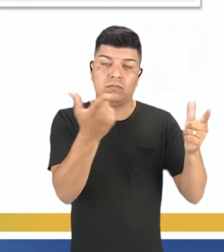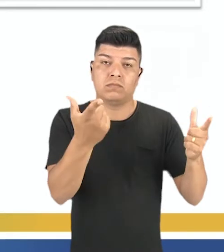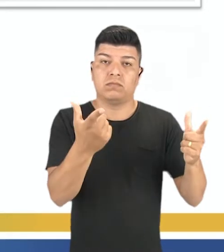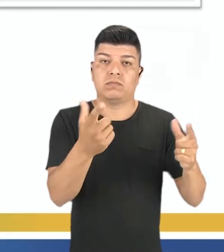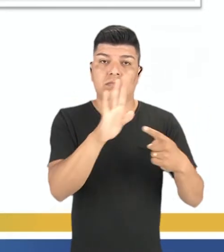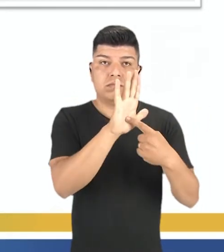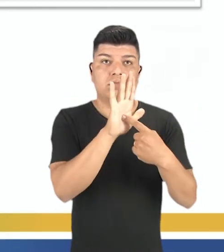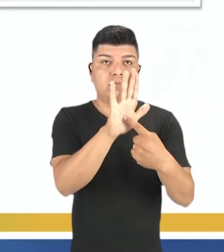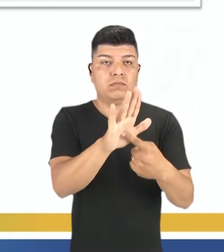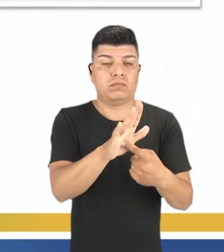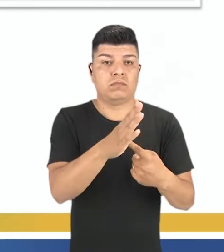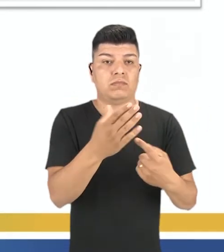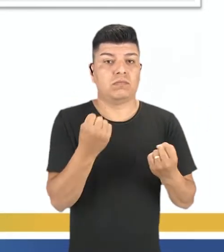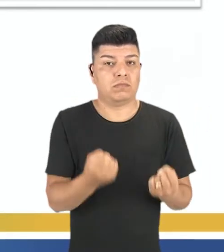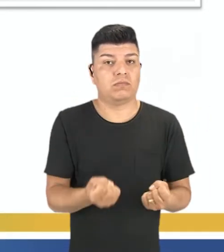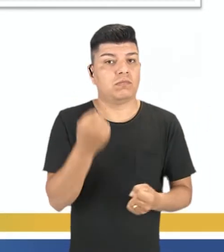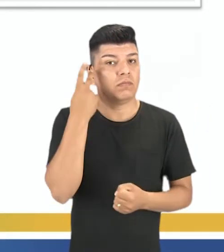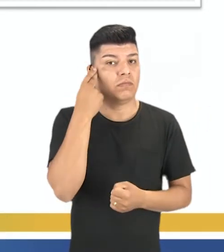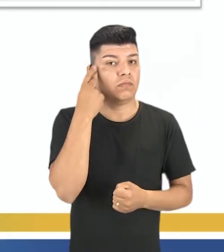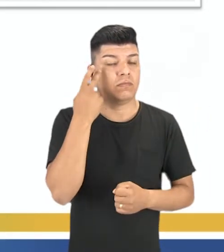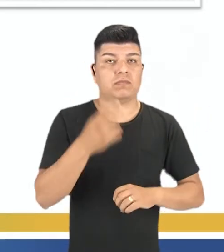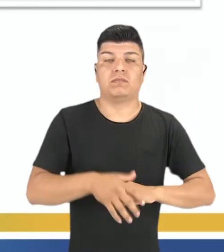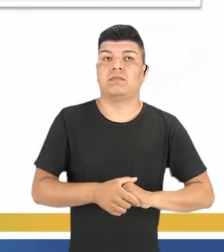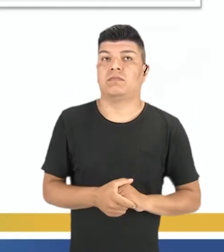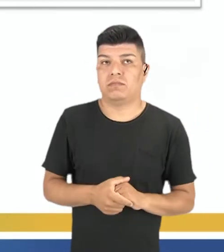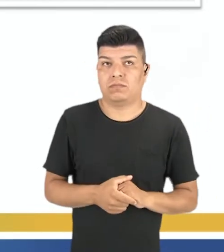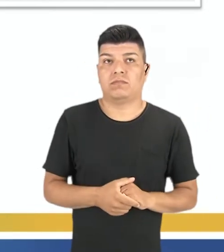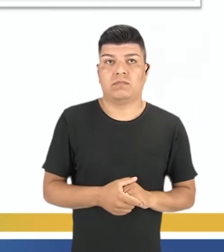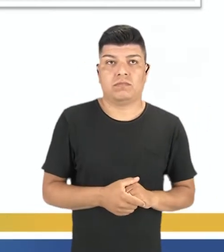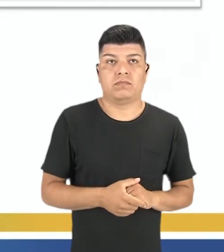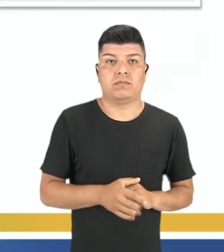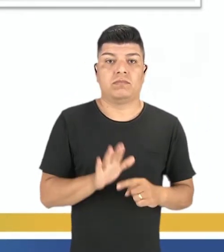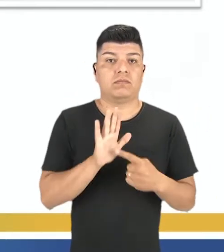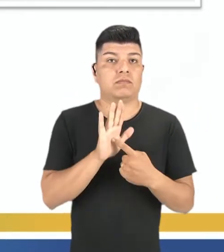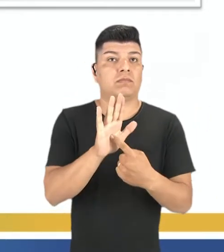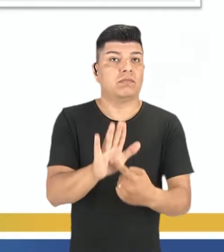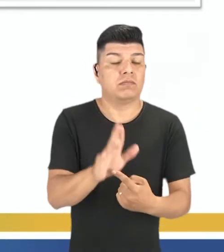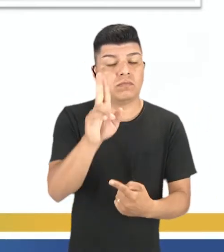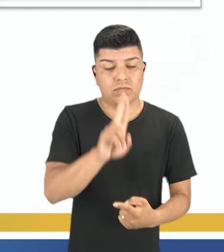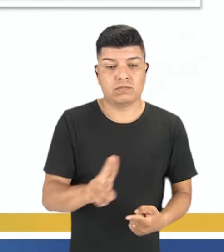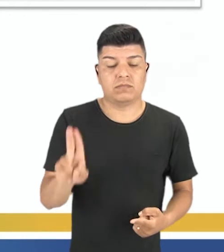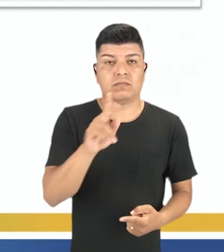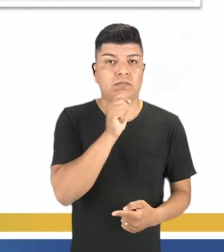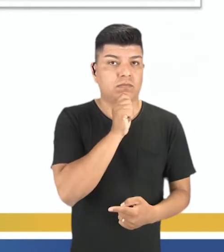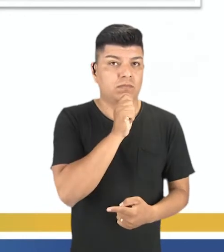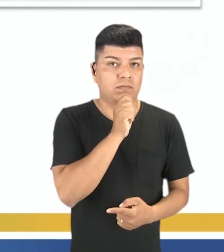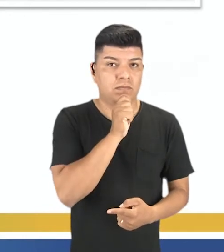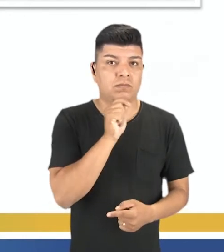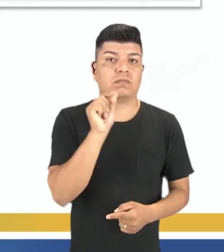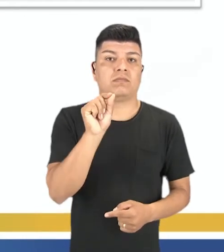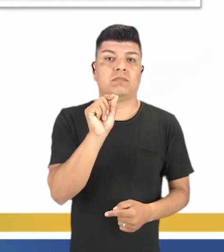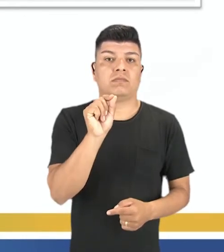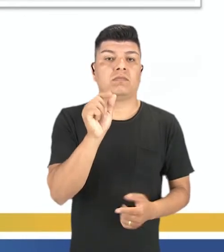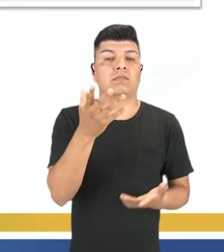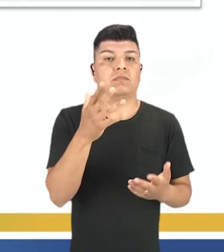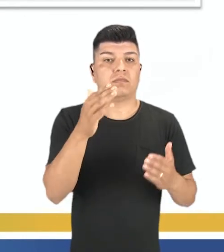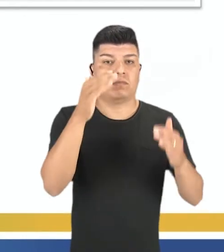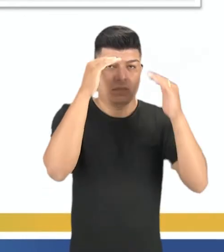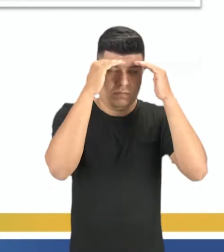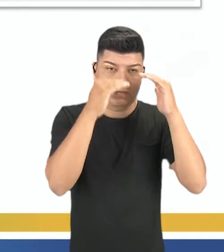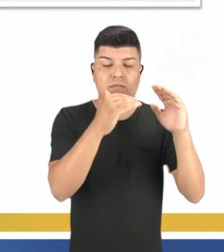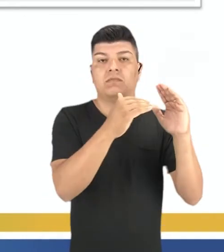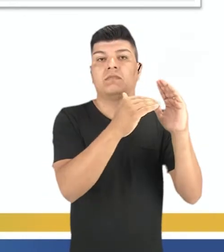peso normal. Tá? Esse índice de massa corporal ele ainda é muito utilizado como parâmetro para você